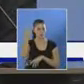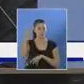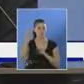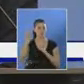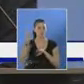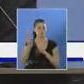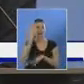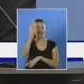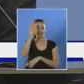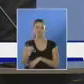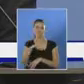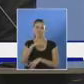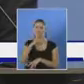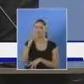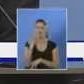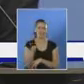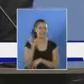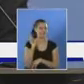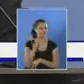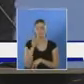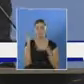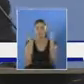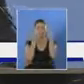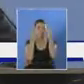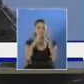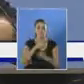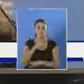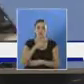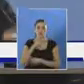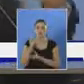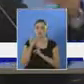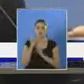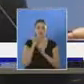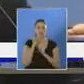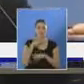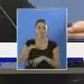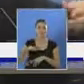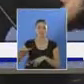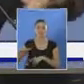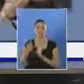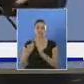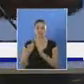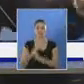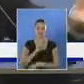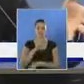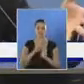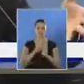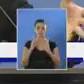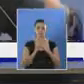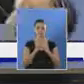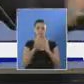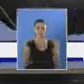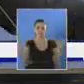sempre também tive essa preocupação em ver as crianças saindo e exposta